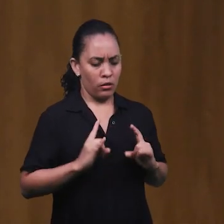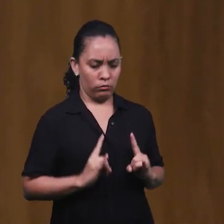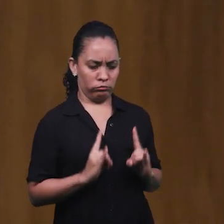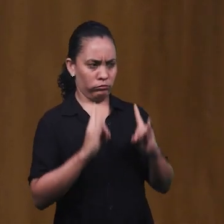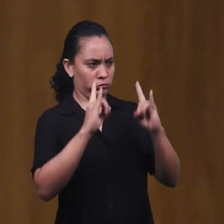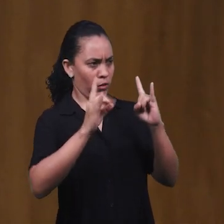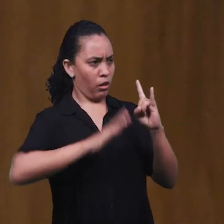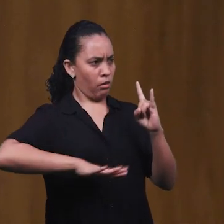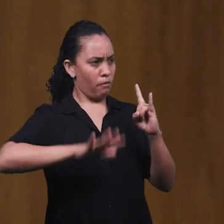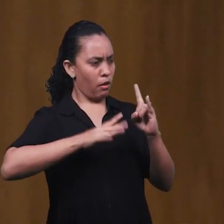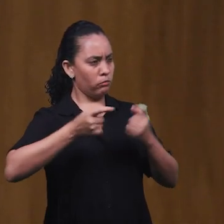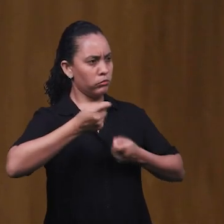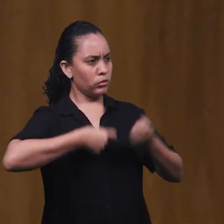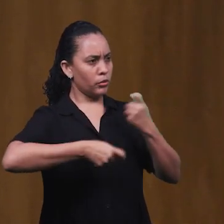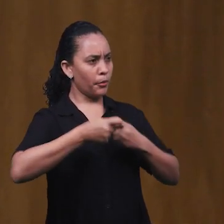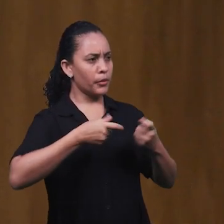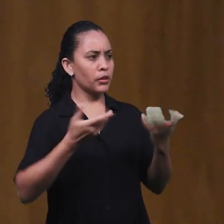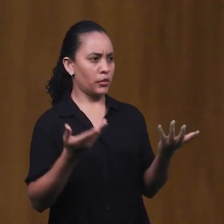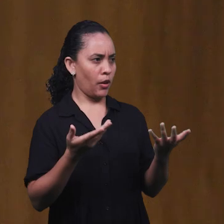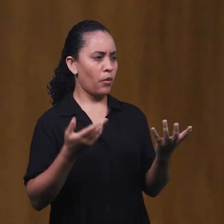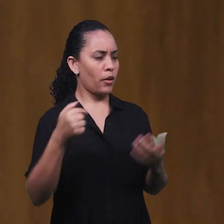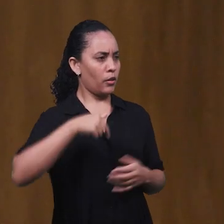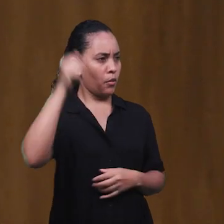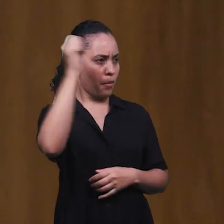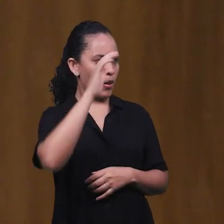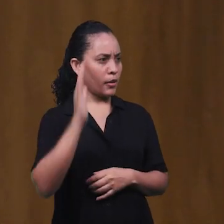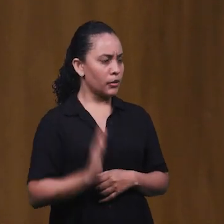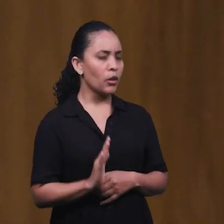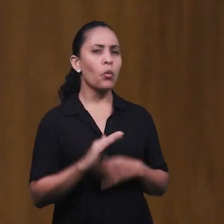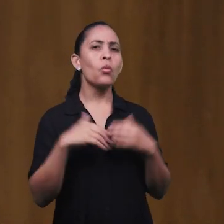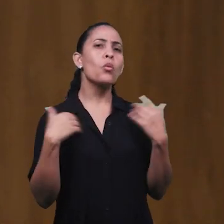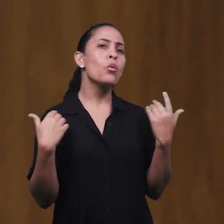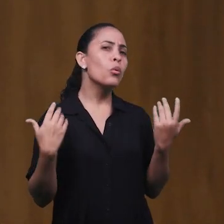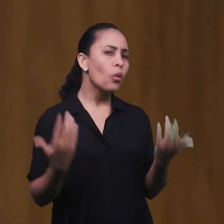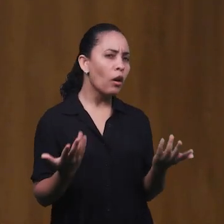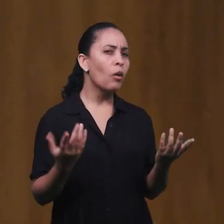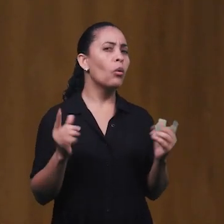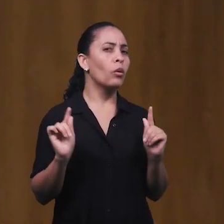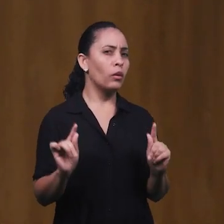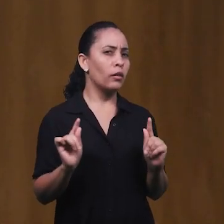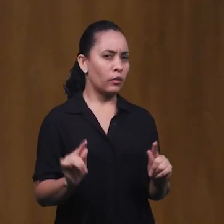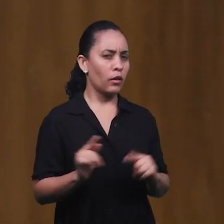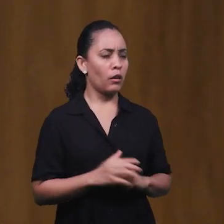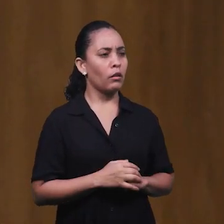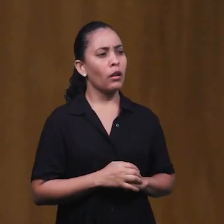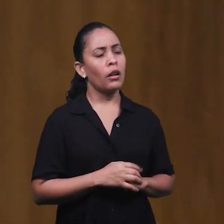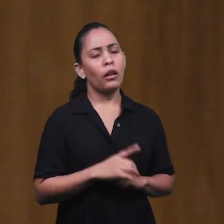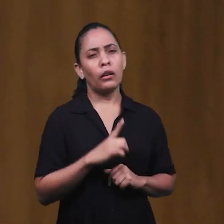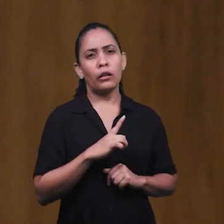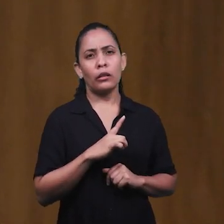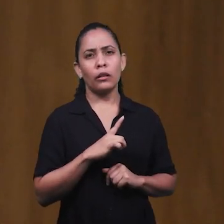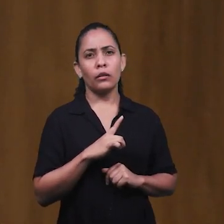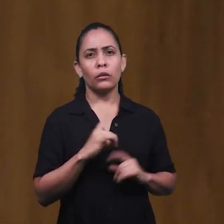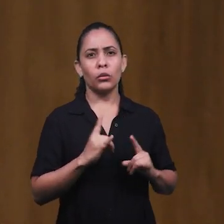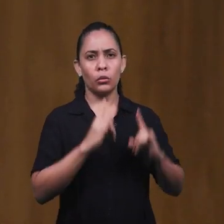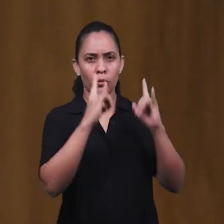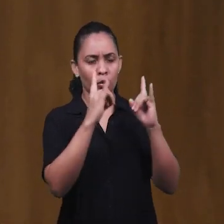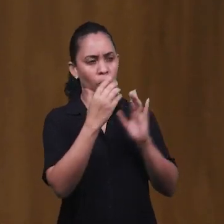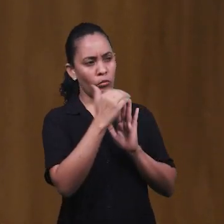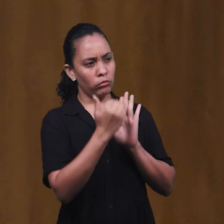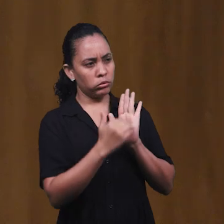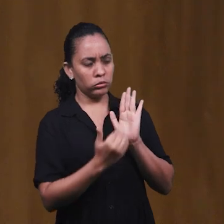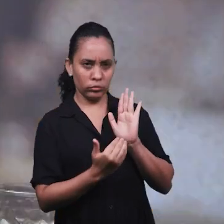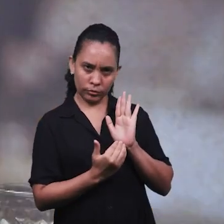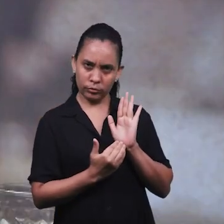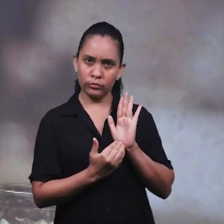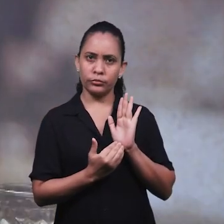edilício, segundo a legislação brasileira? E quais são os dispositivos que regulam os condomínios do Código Civil?